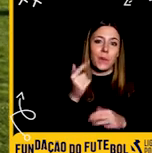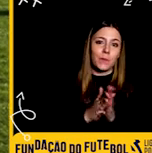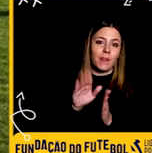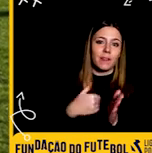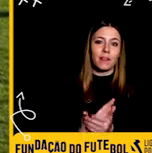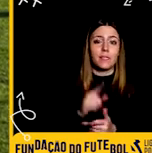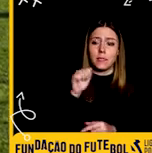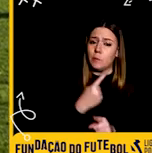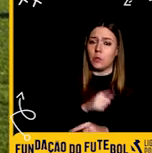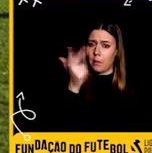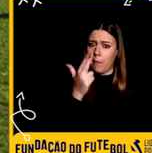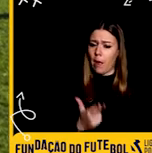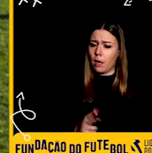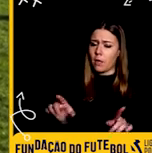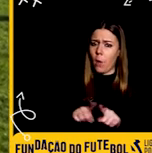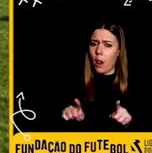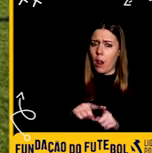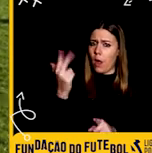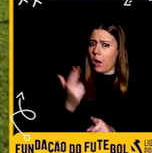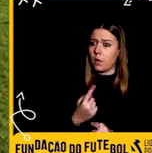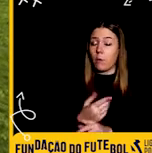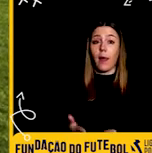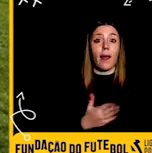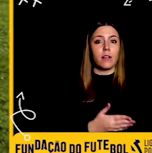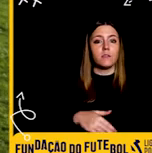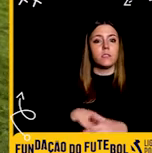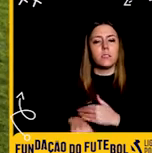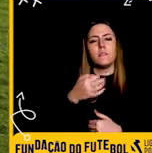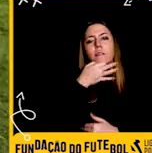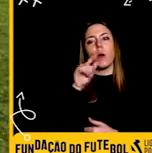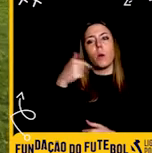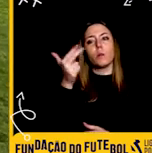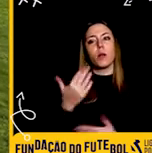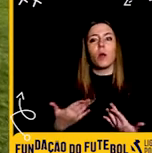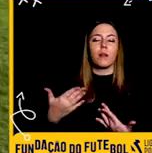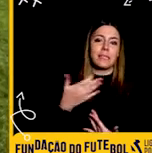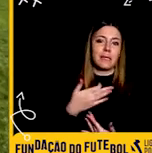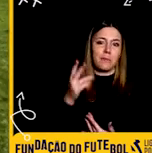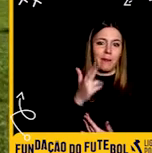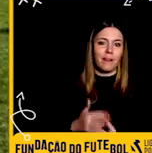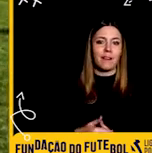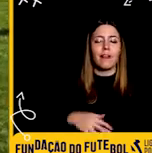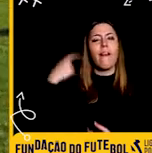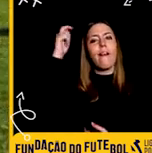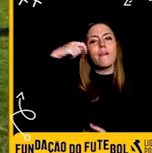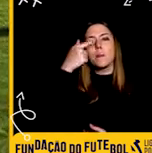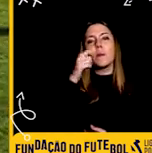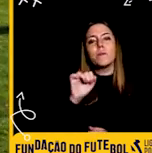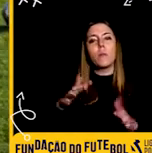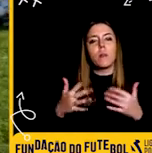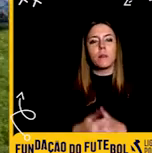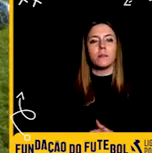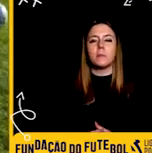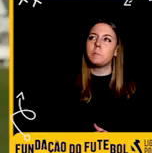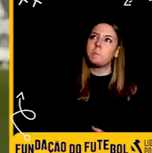oportunidade? É que isto é sim, isto é uma arte. Parece não, mas é uma arte. E antes diz aí, fã de outra arte, agora da sétima arte, qual é o teu filme favorito, ó